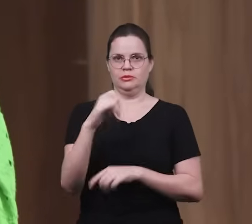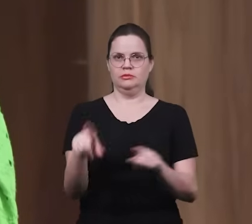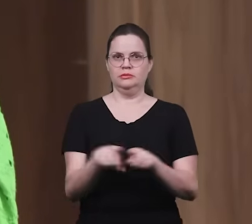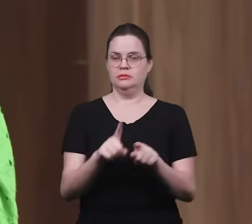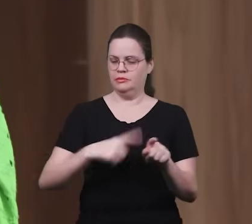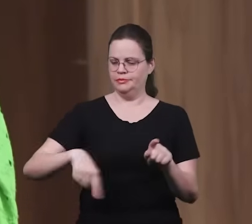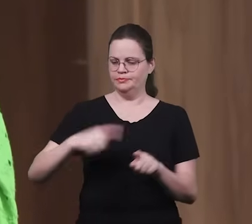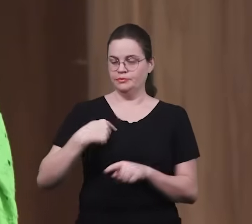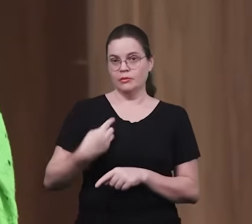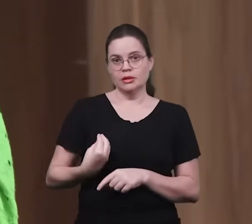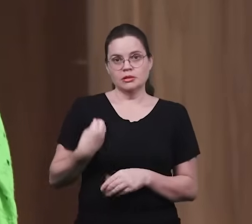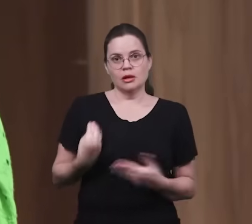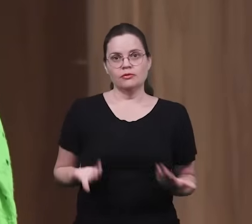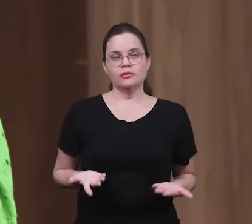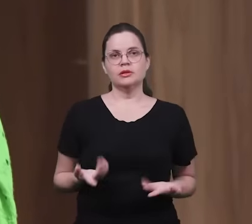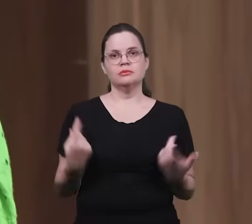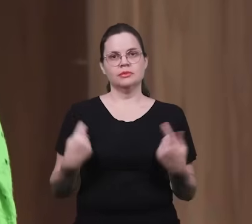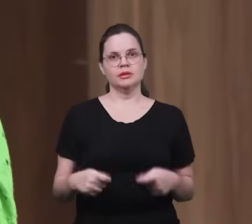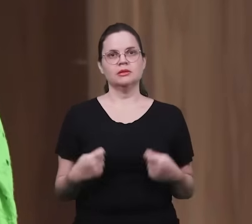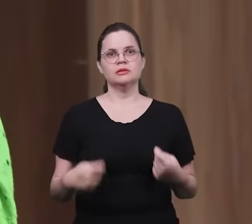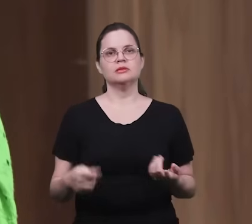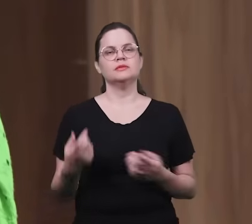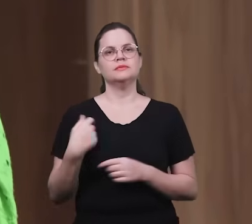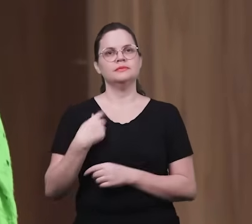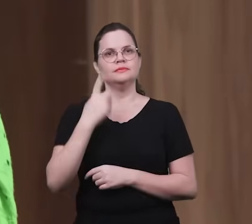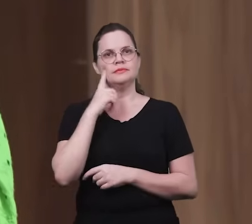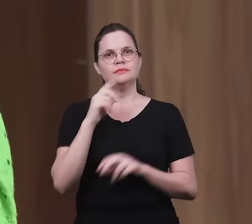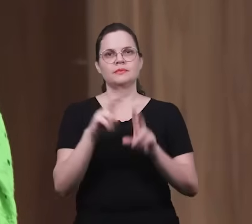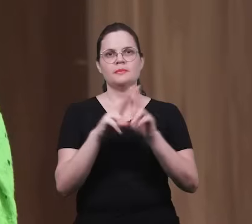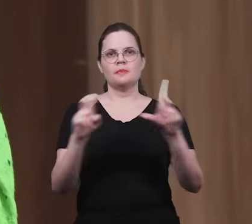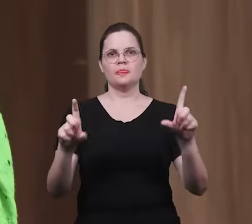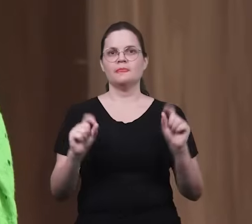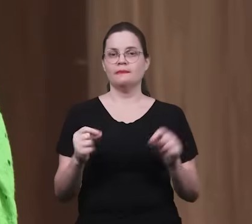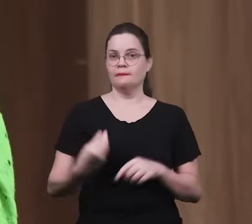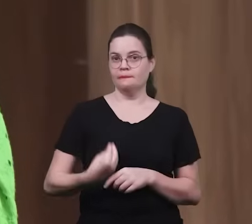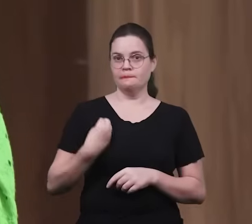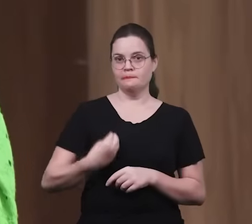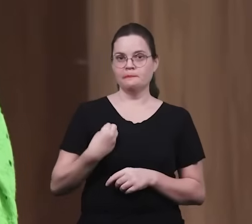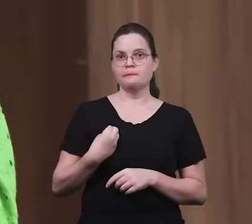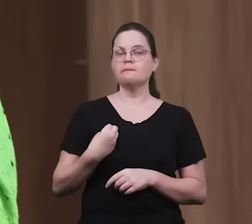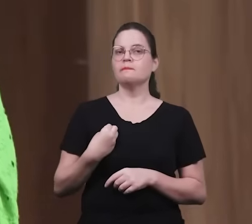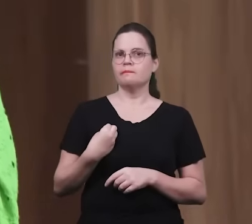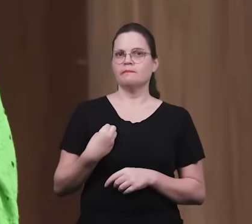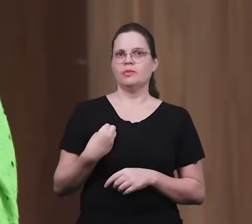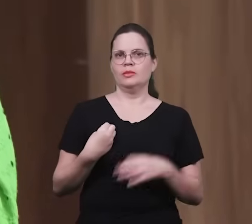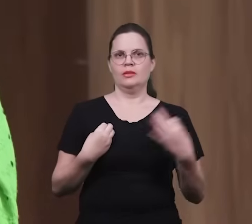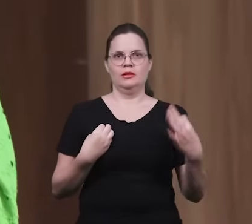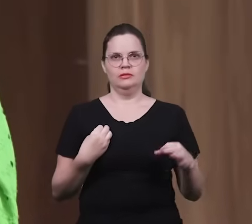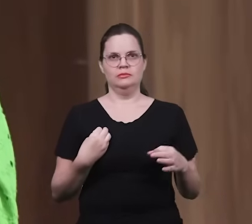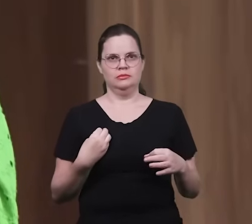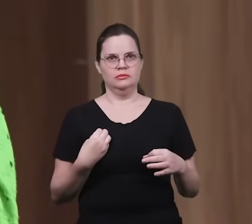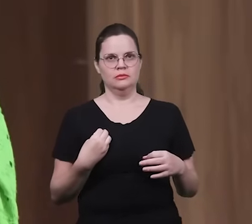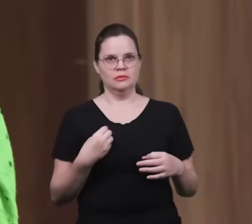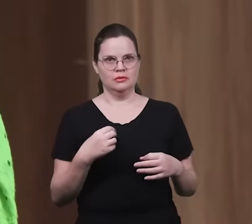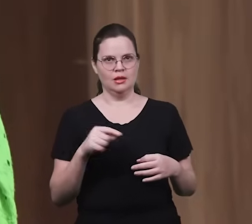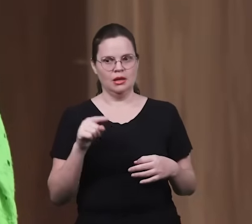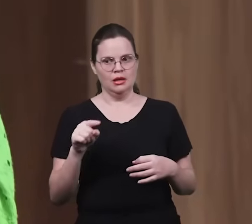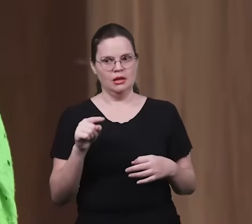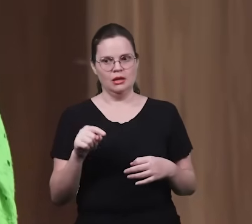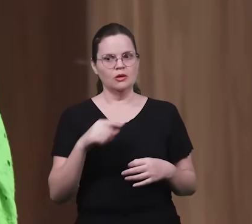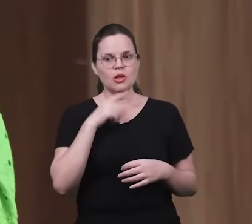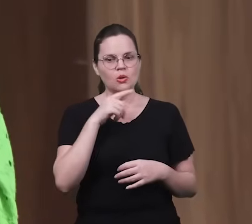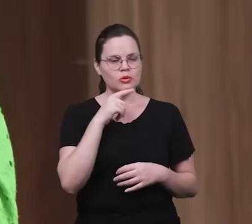nossa condição. E eu acho que isso que Carla traz, né, sobre a importância de participar. Não, isso aqui realmente é uma coisa que eu quero. Então, eu não